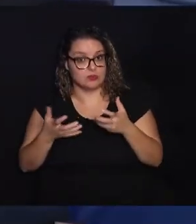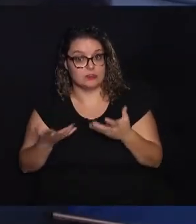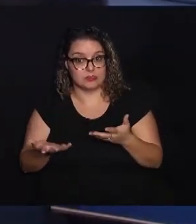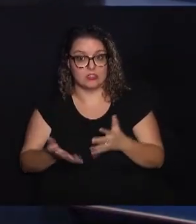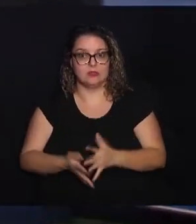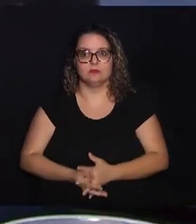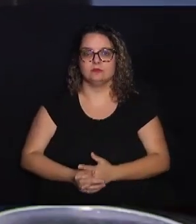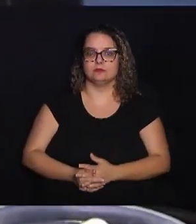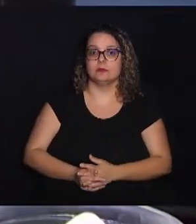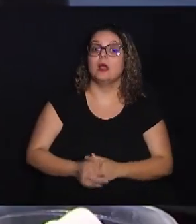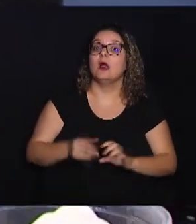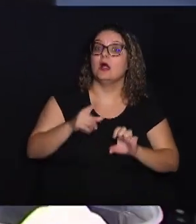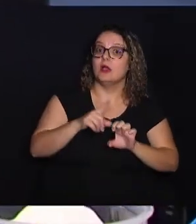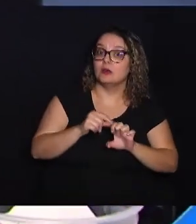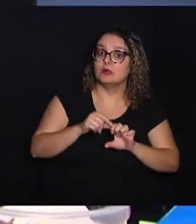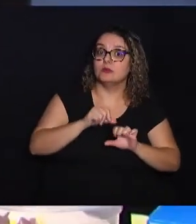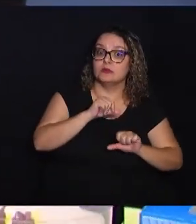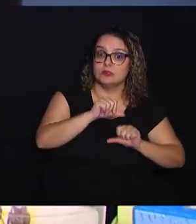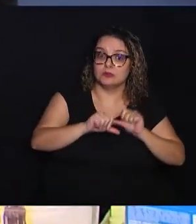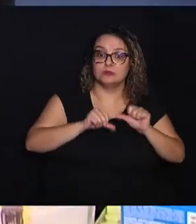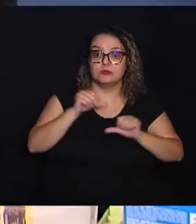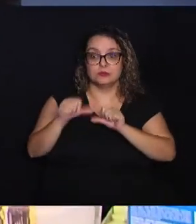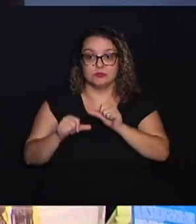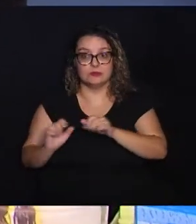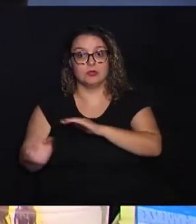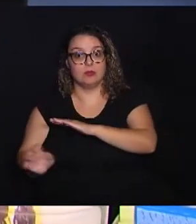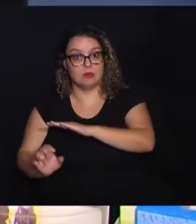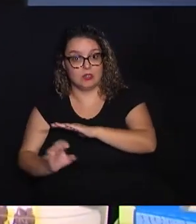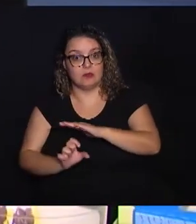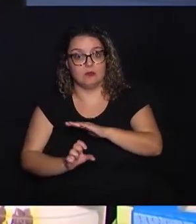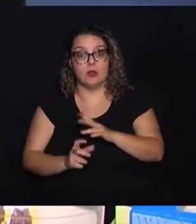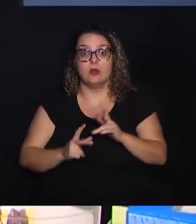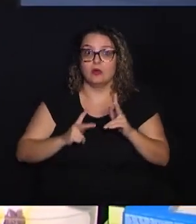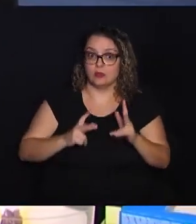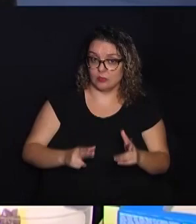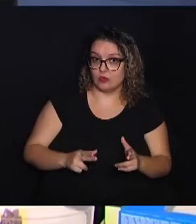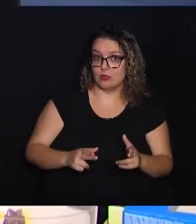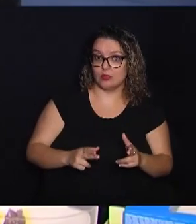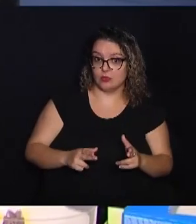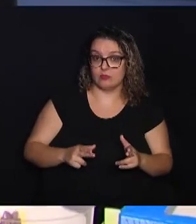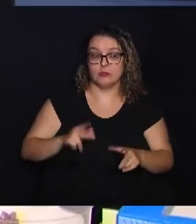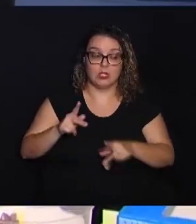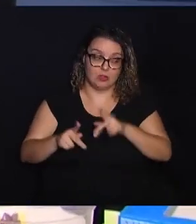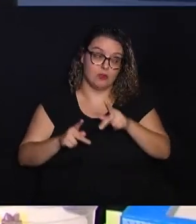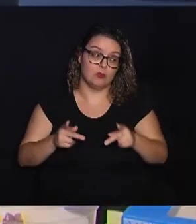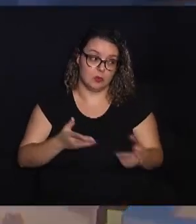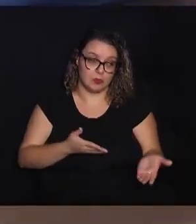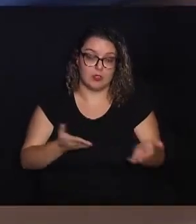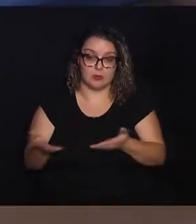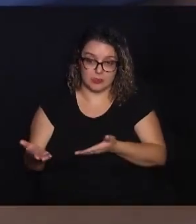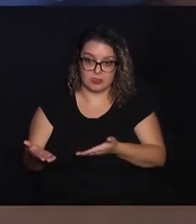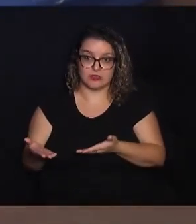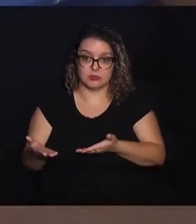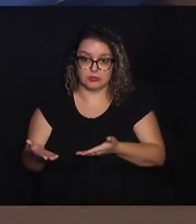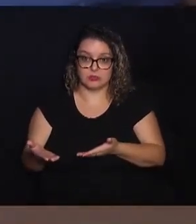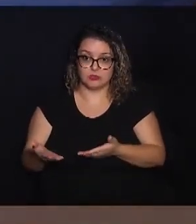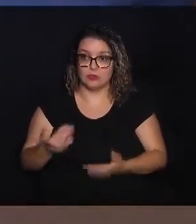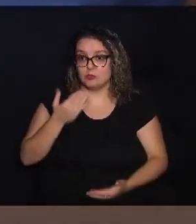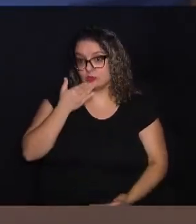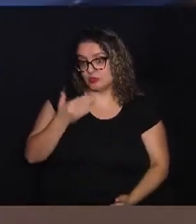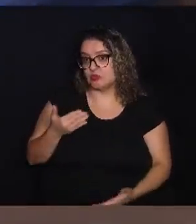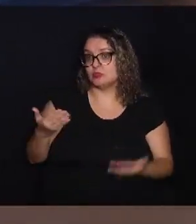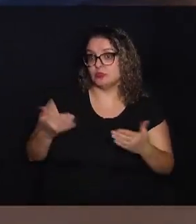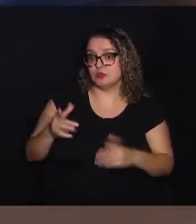A empreendedora foi transformando o seu negócio à medida em que o público apresentou a demanda e hoje também tem